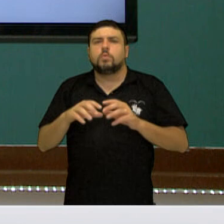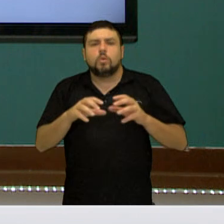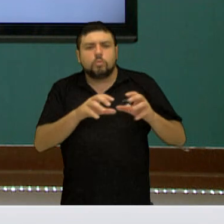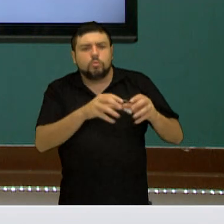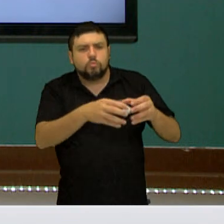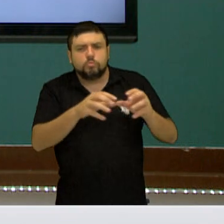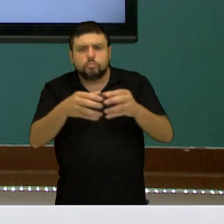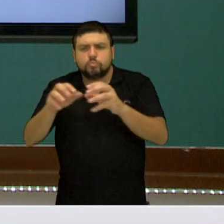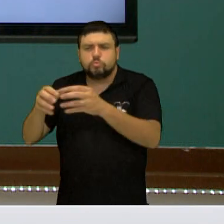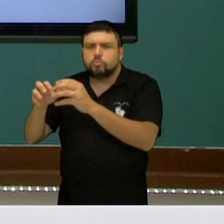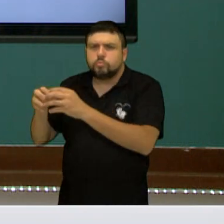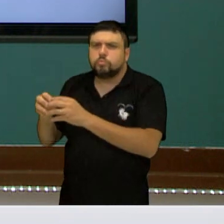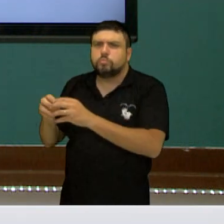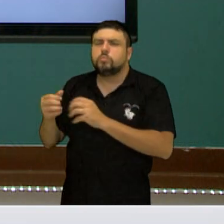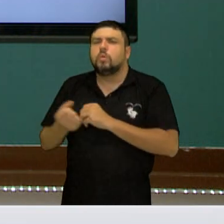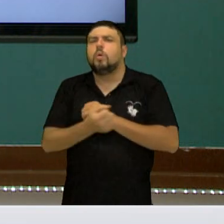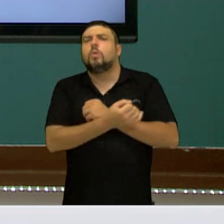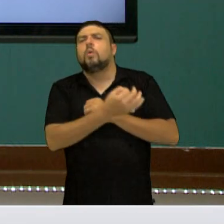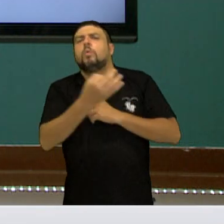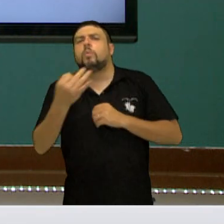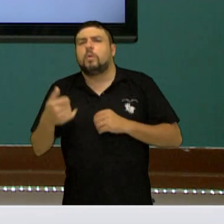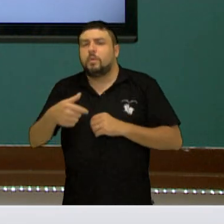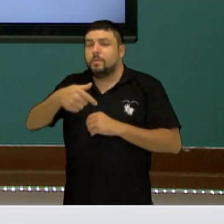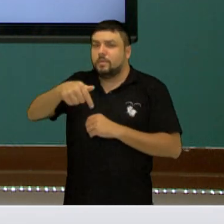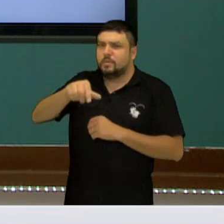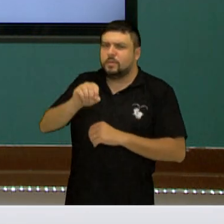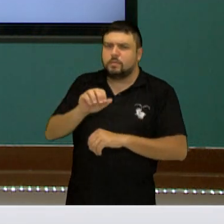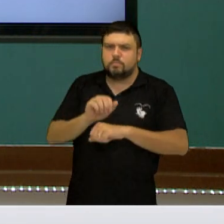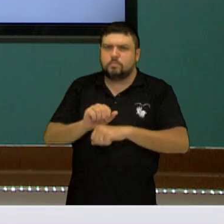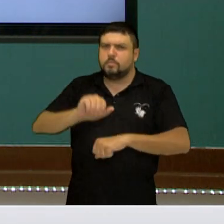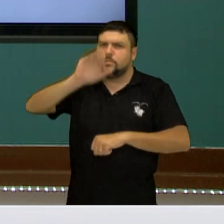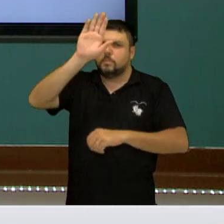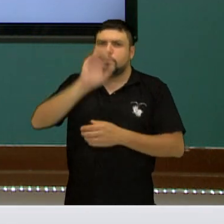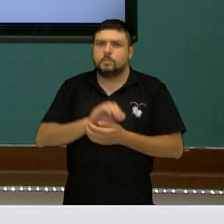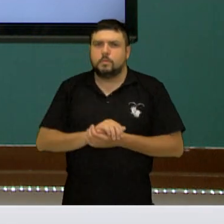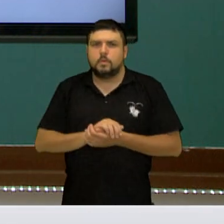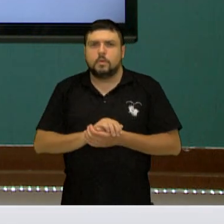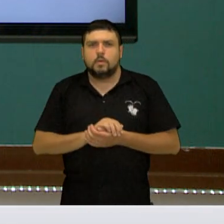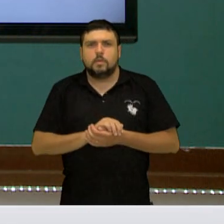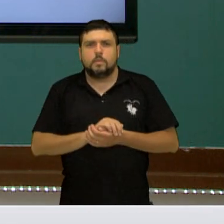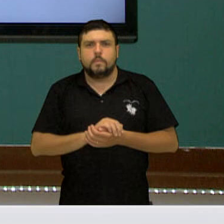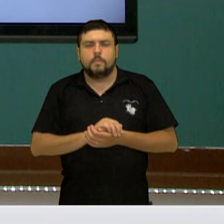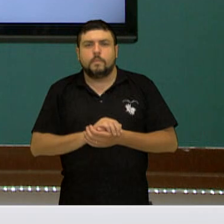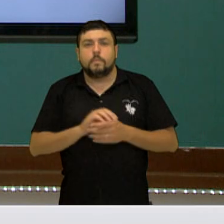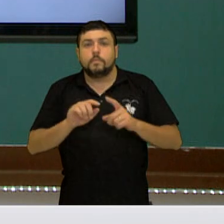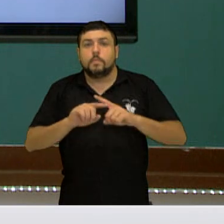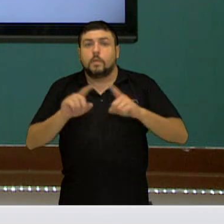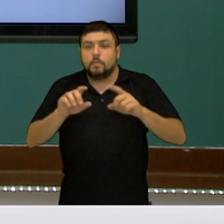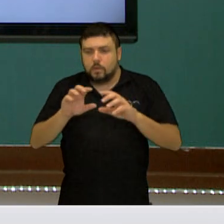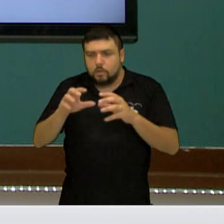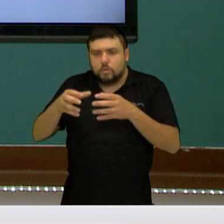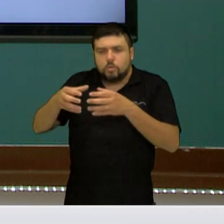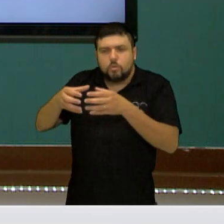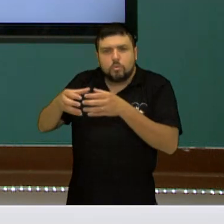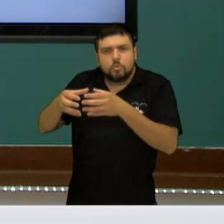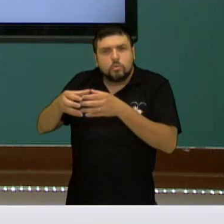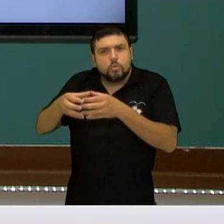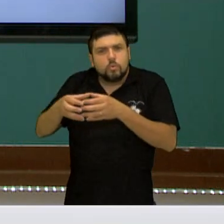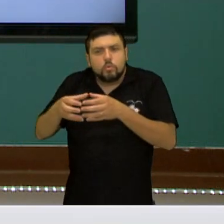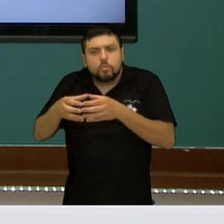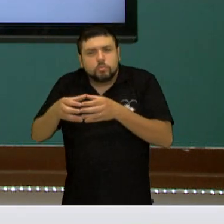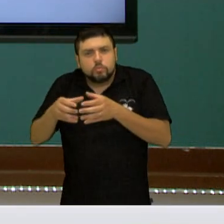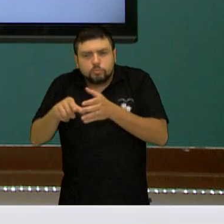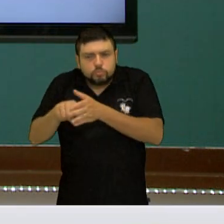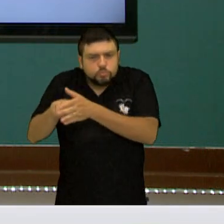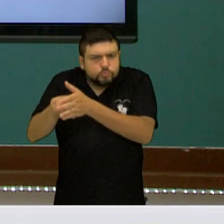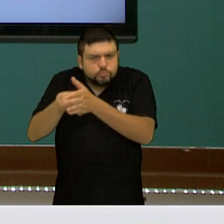essas duas pessoas ali que fazem parte de grupos étnicos que lideram pesquisas a respeito de toda a cultura